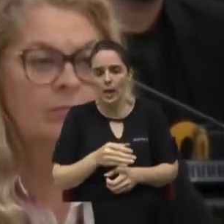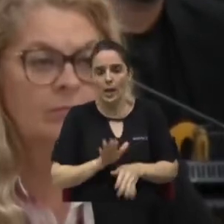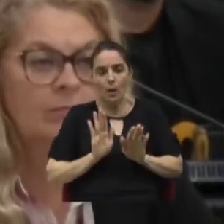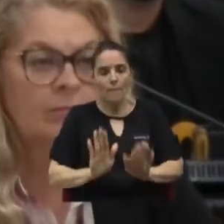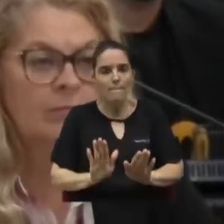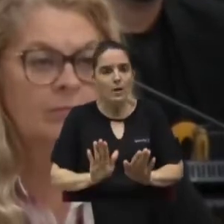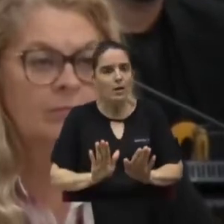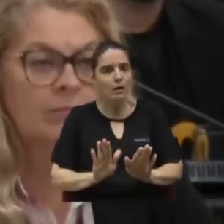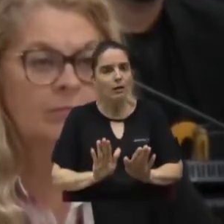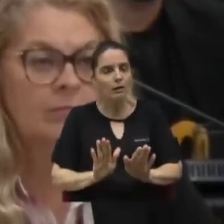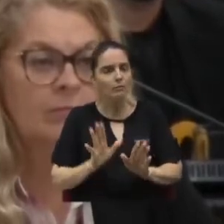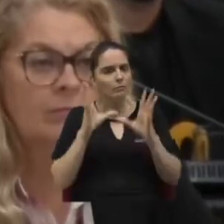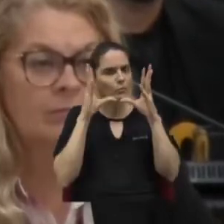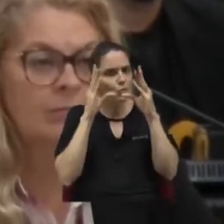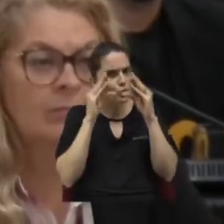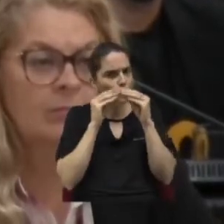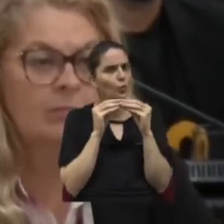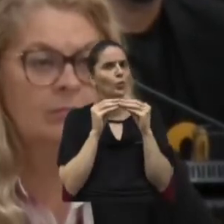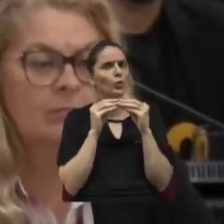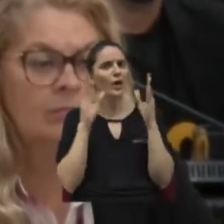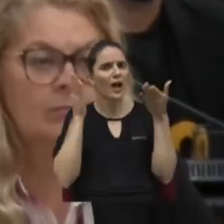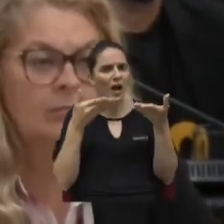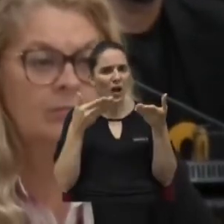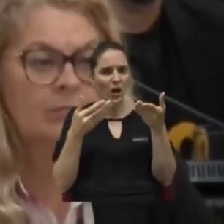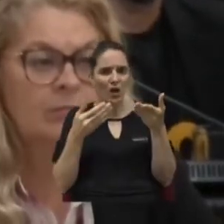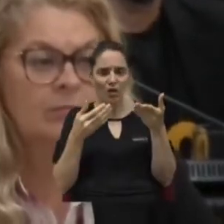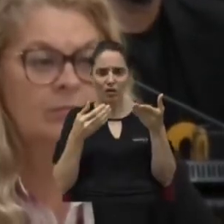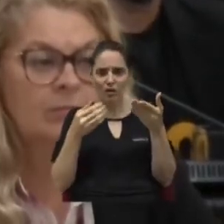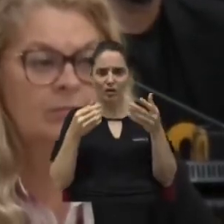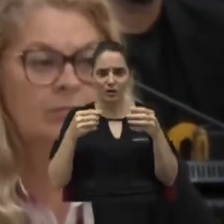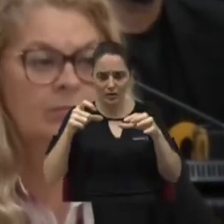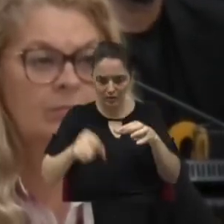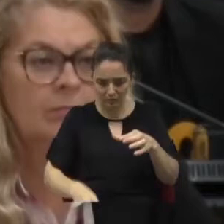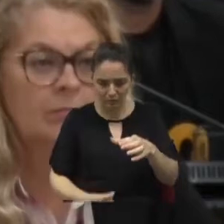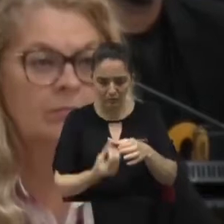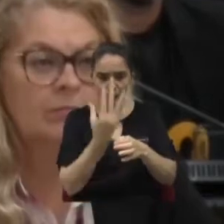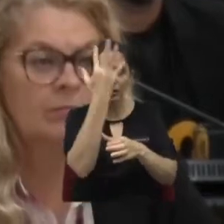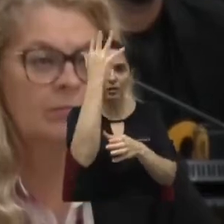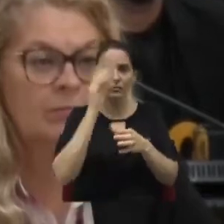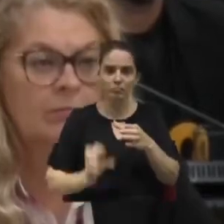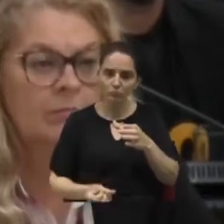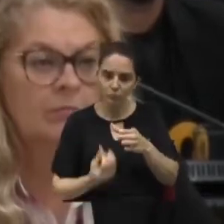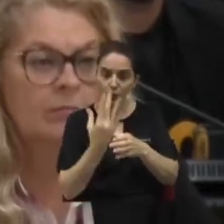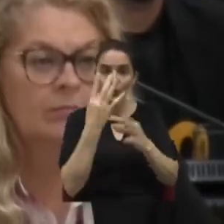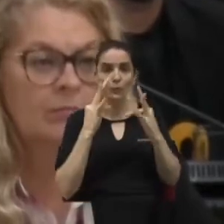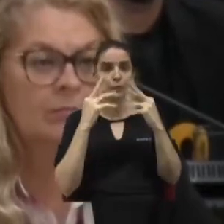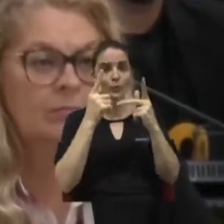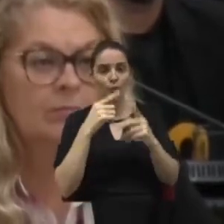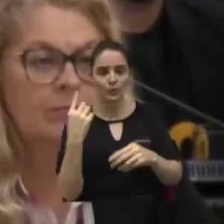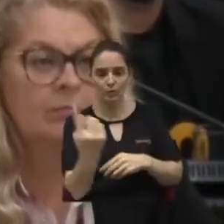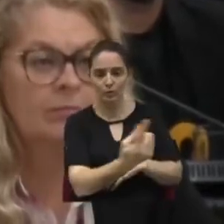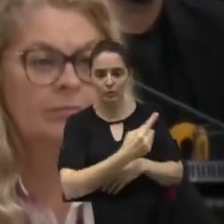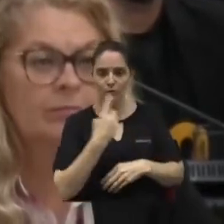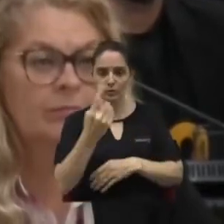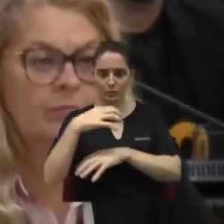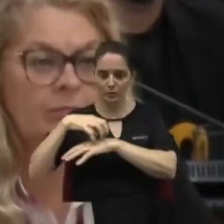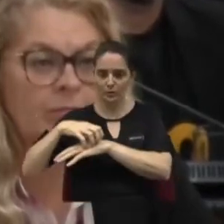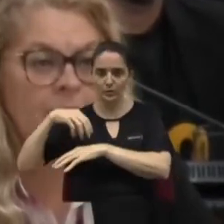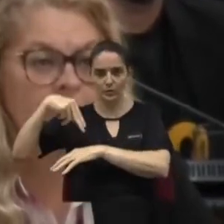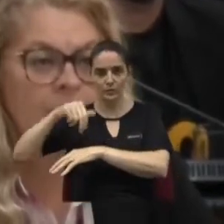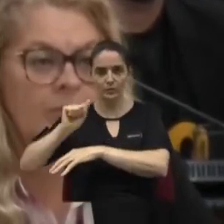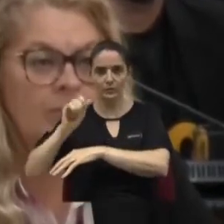noite? É escuro. Agora está plantando um monte de árvore em todas as rotatórias, no Parque das Nações,